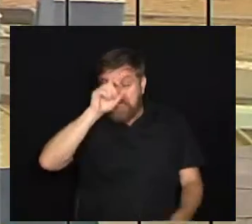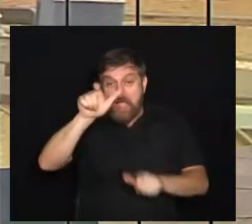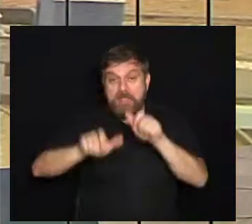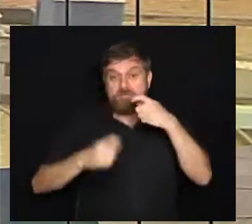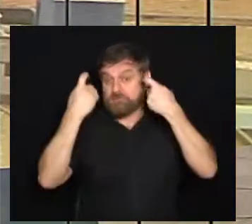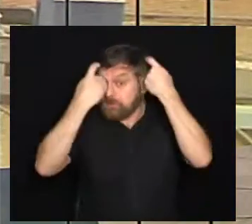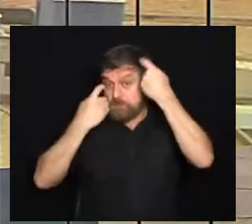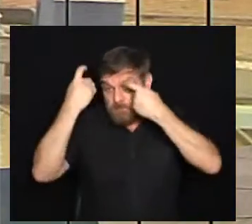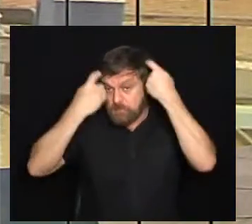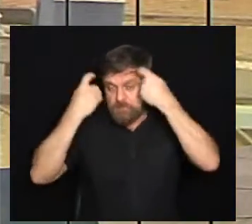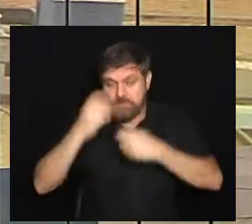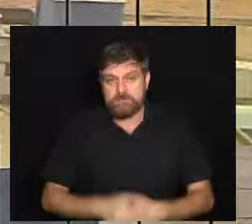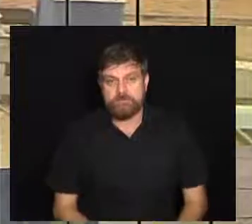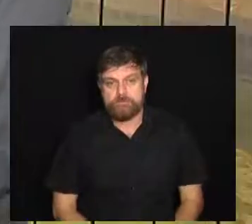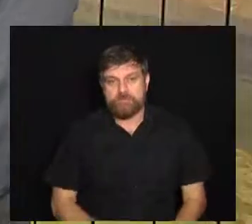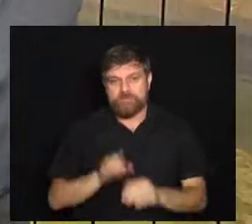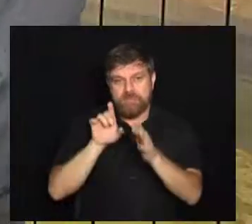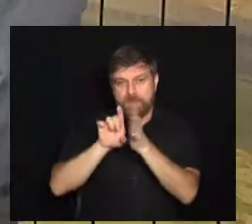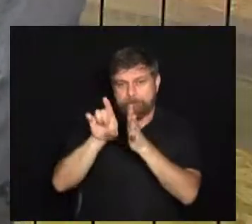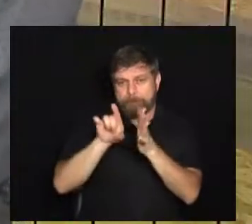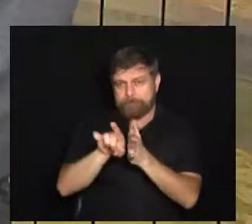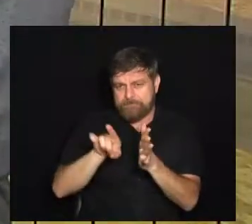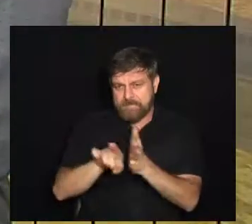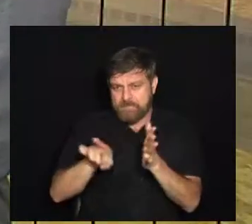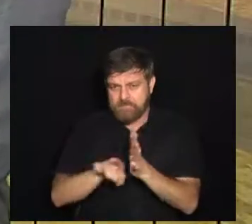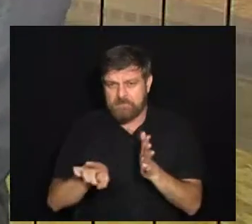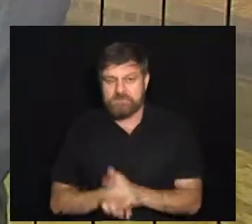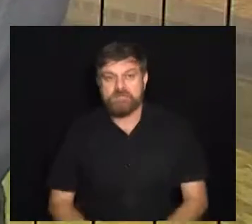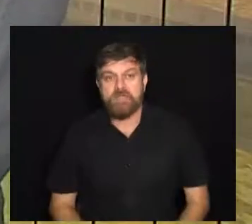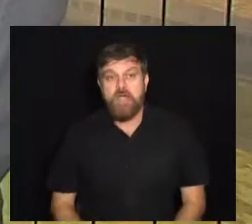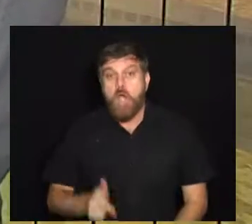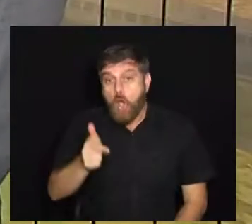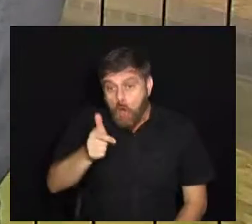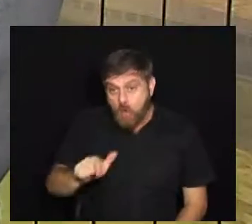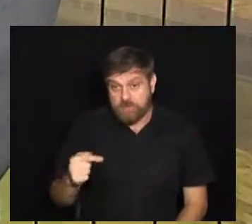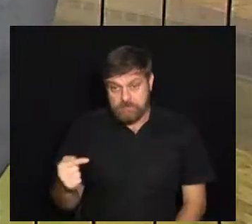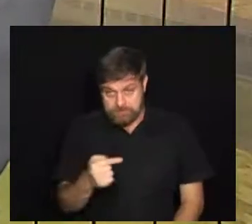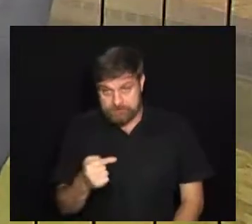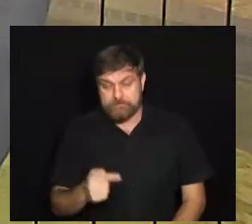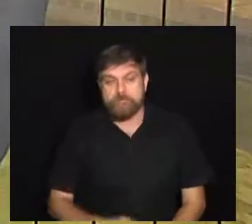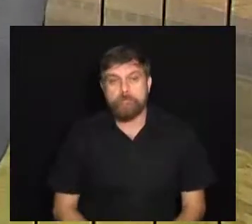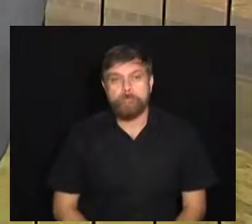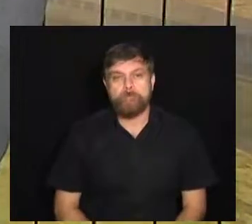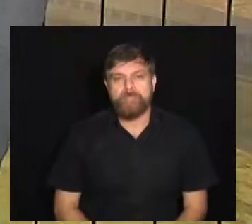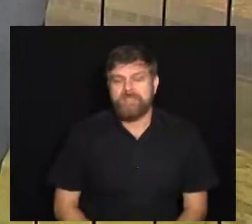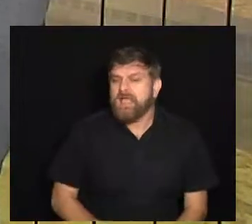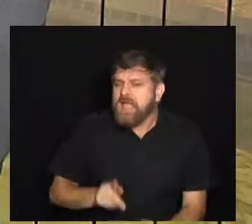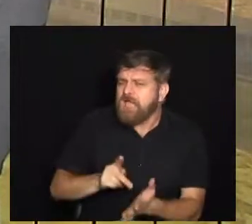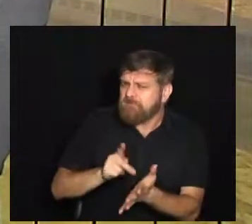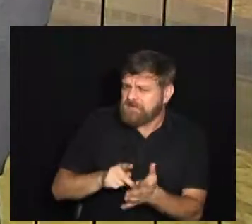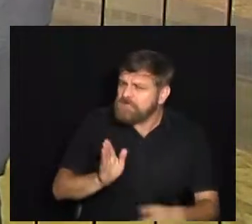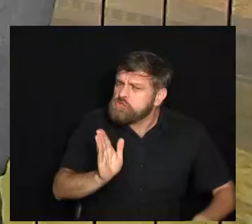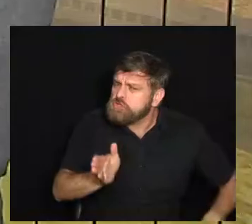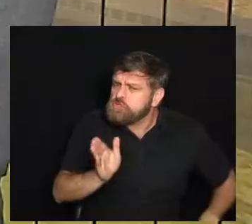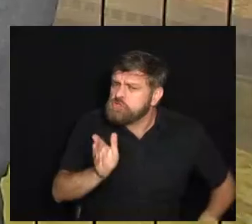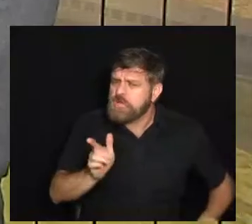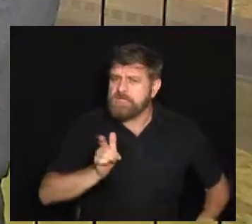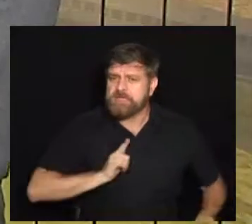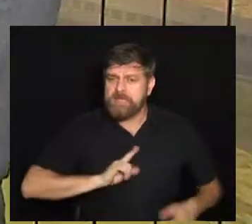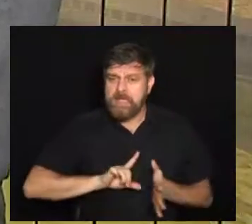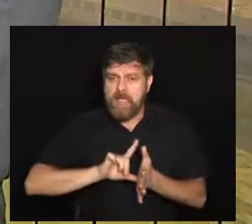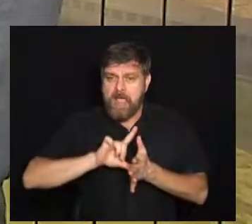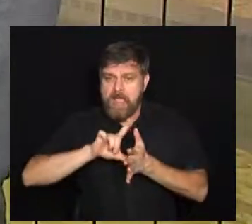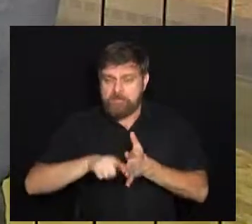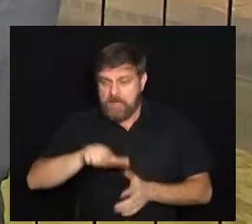mais preocupação chegando muitas perguntas a vitória fez mais uma aqui é verdade que já foi constatado que mesmo